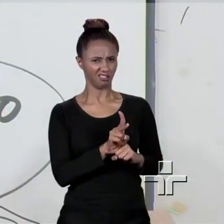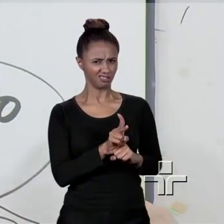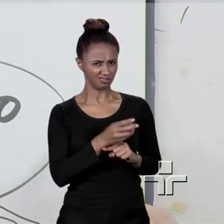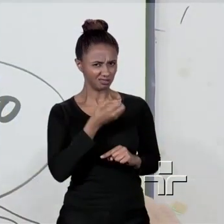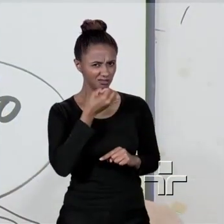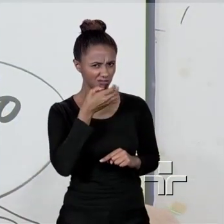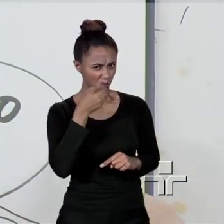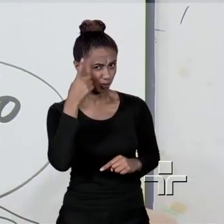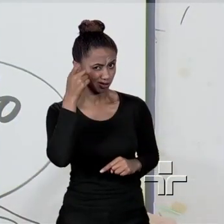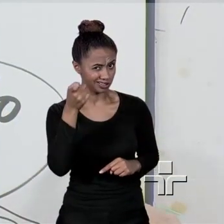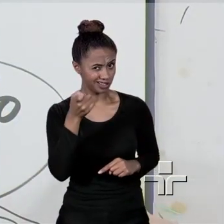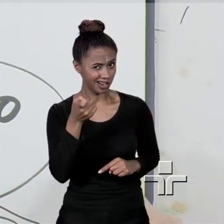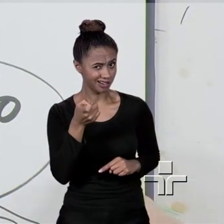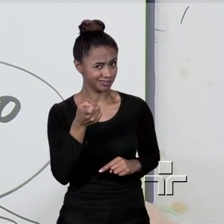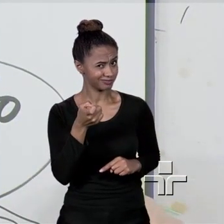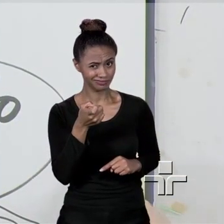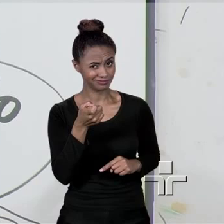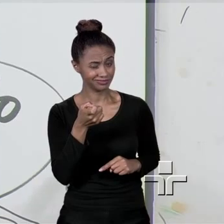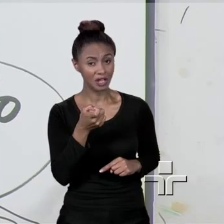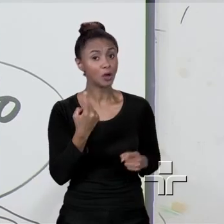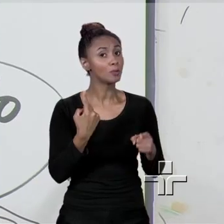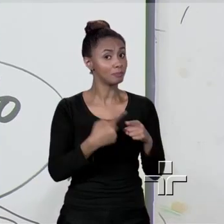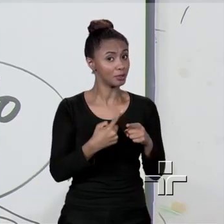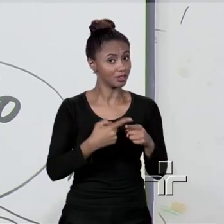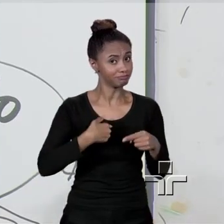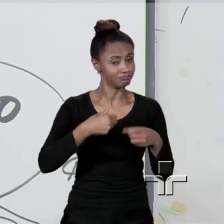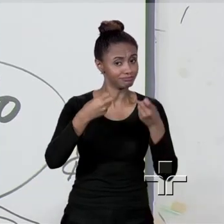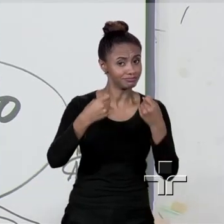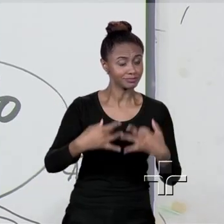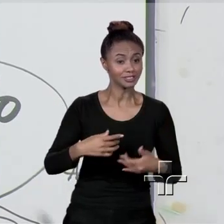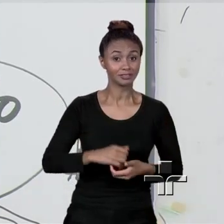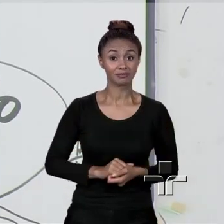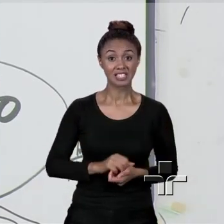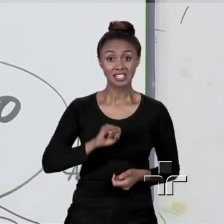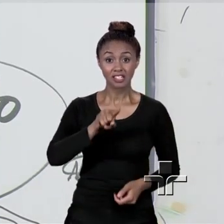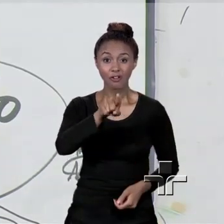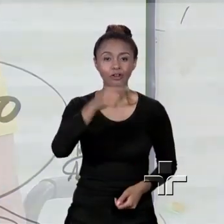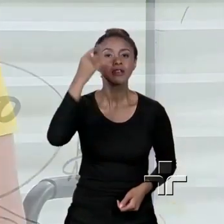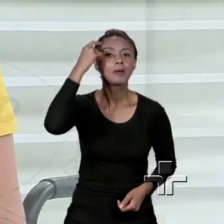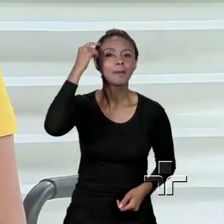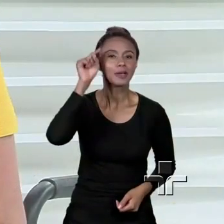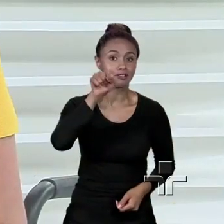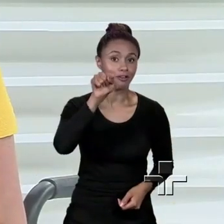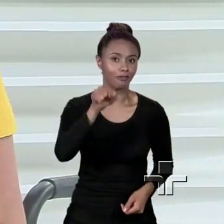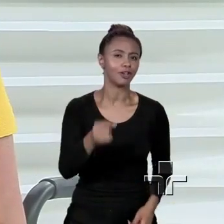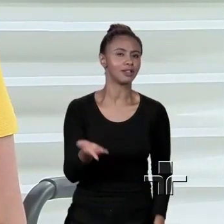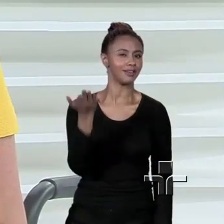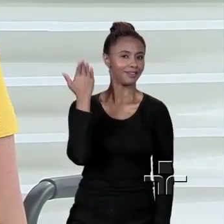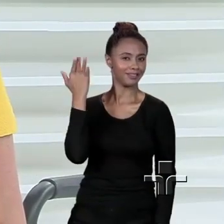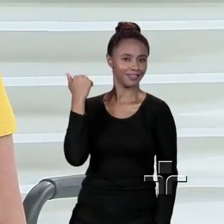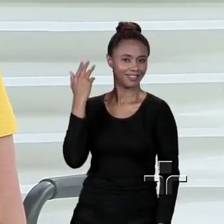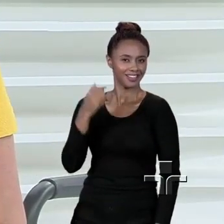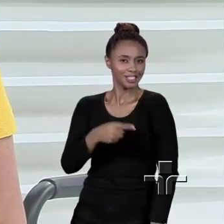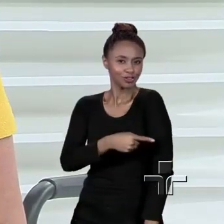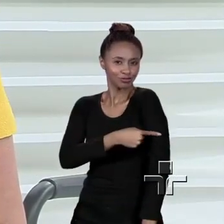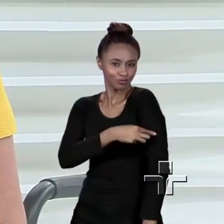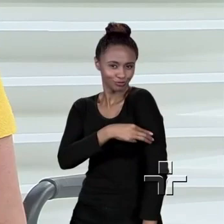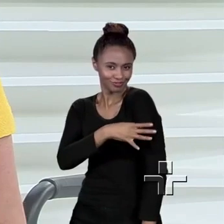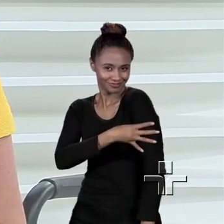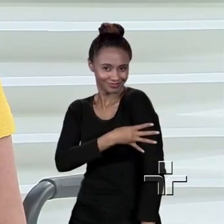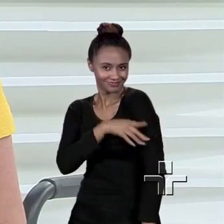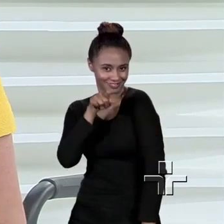boa ideia, e vou dizer por quê. Porque se você pensar quando você estava lá, no ensino fundamental,